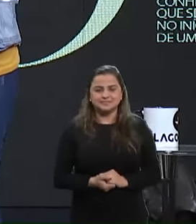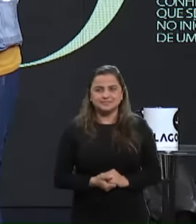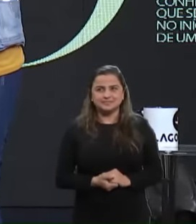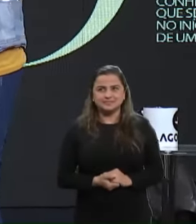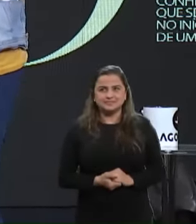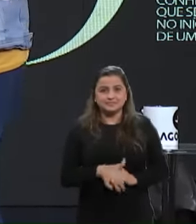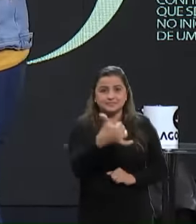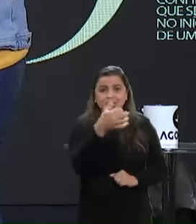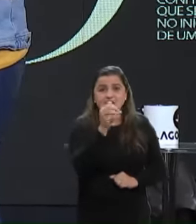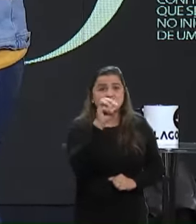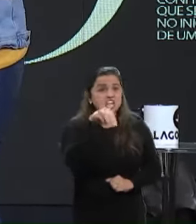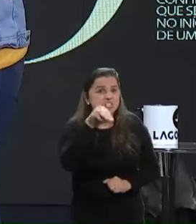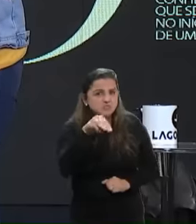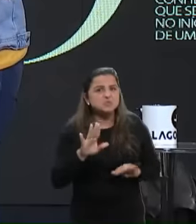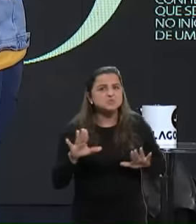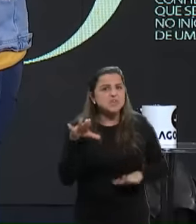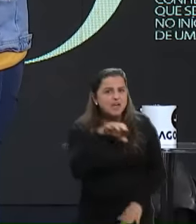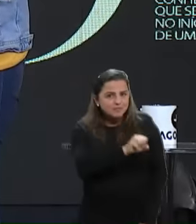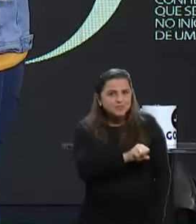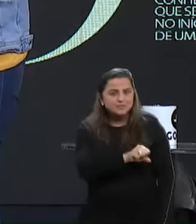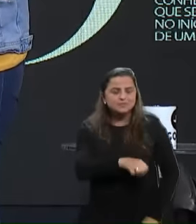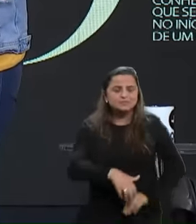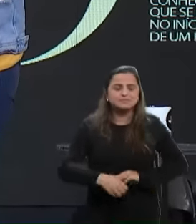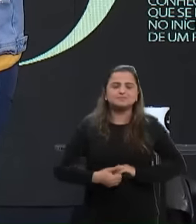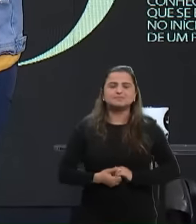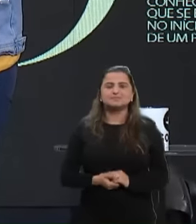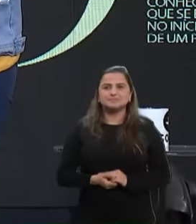Só 10 minutos.